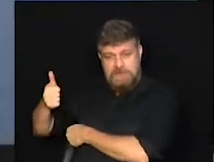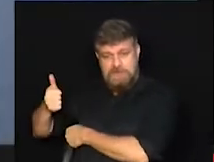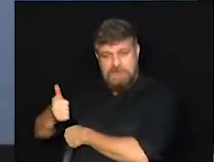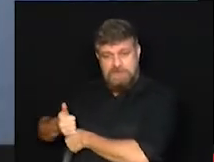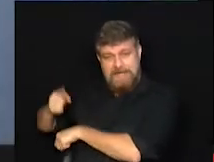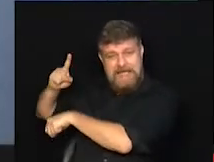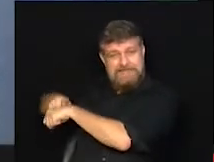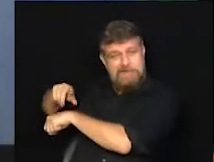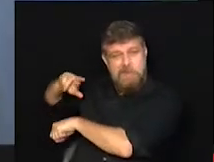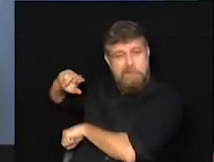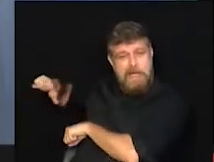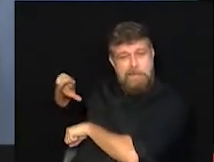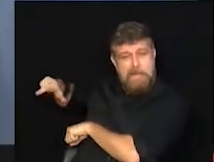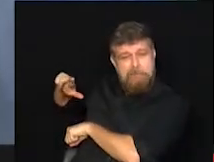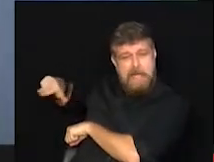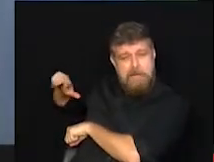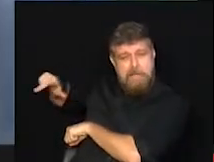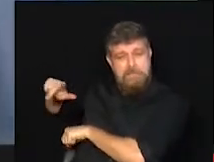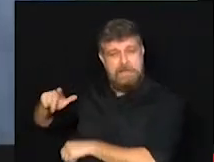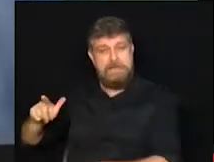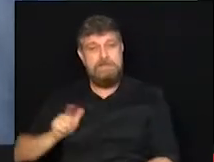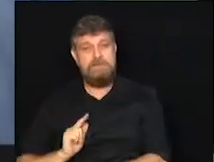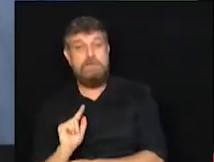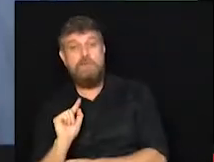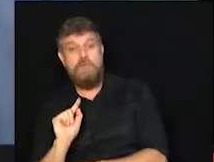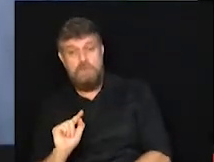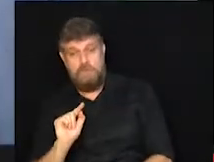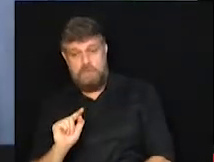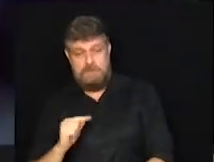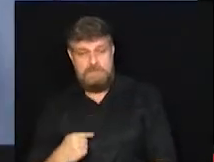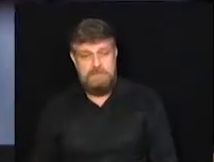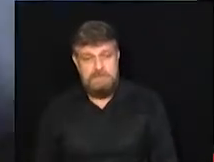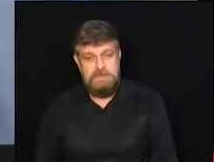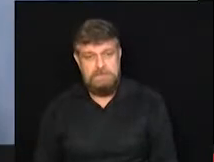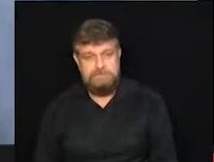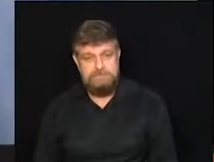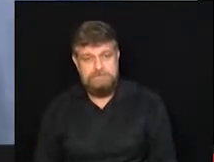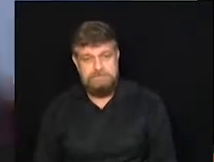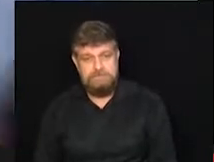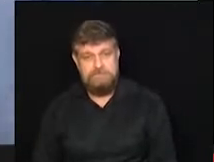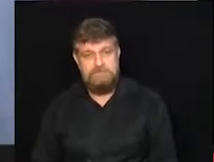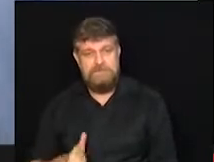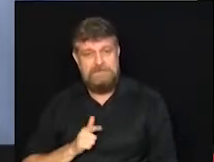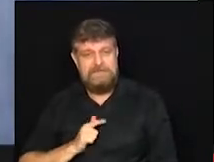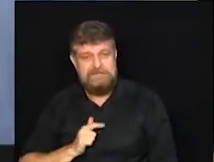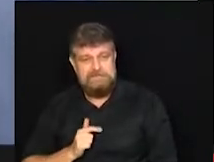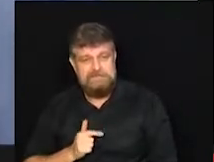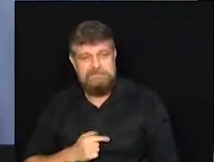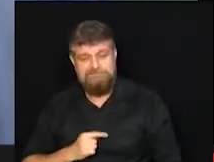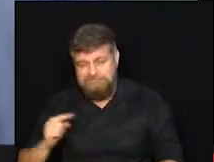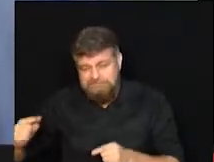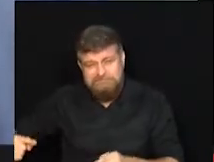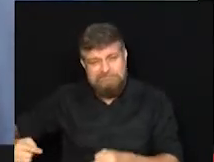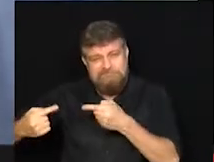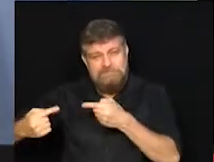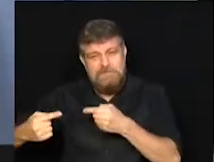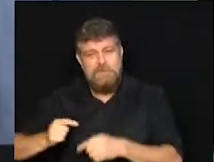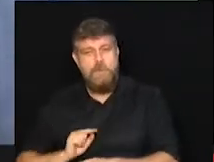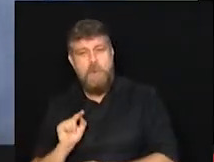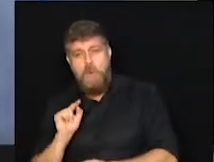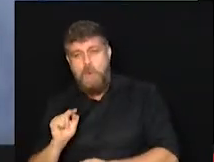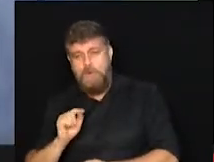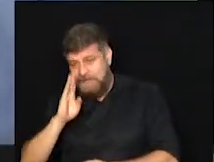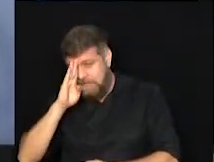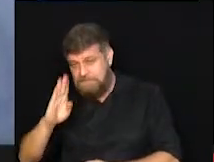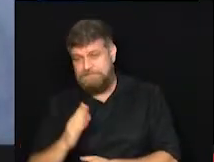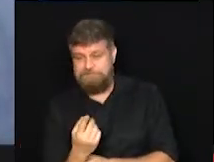realidade, né? E só que travava justamente na questão do quê? Do